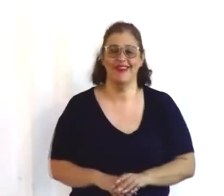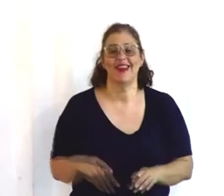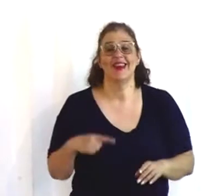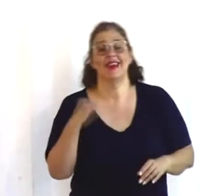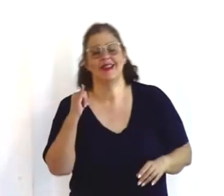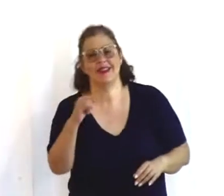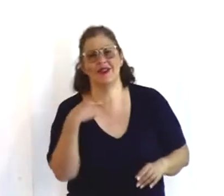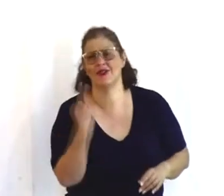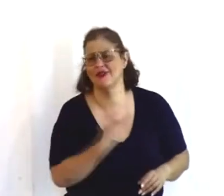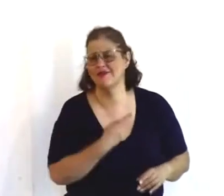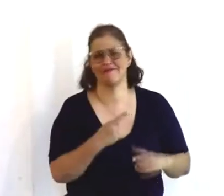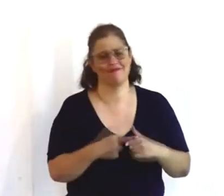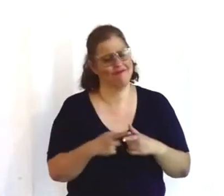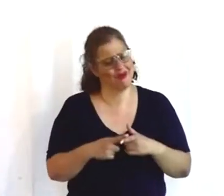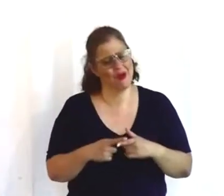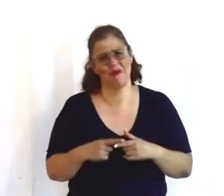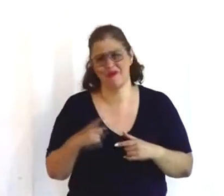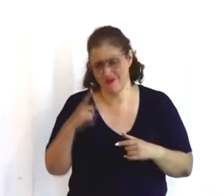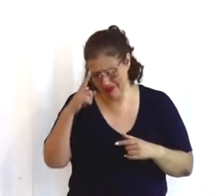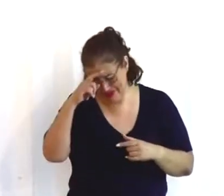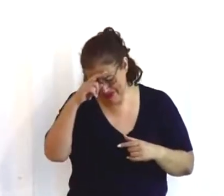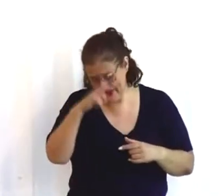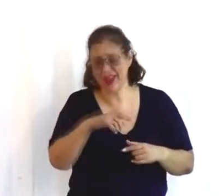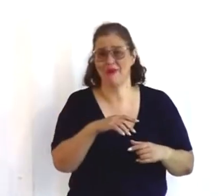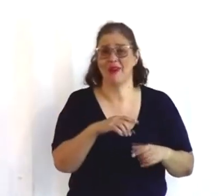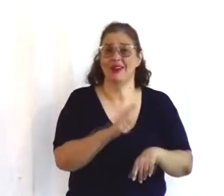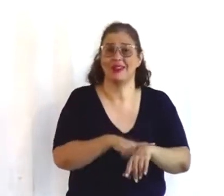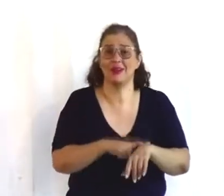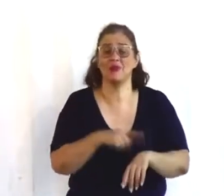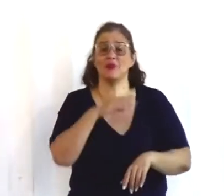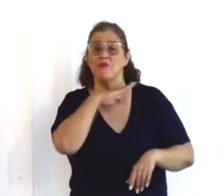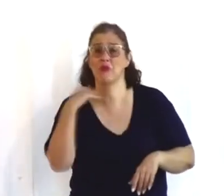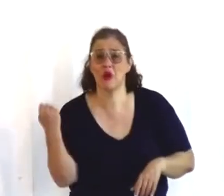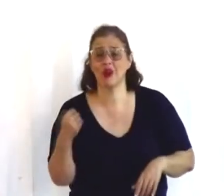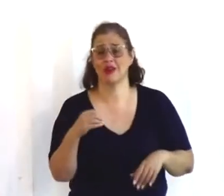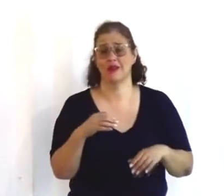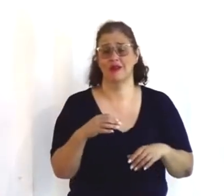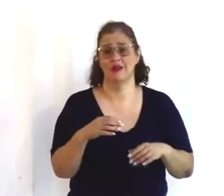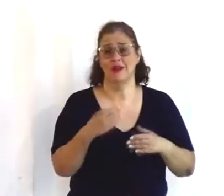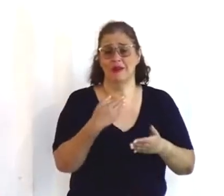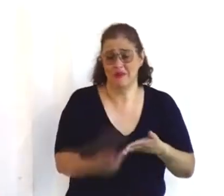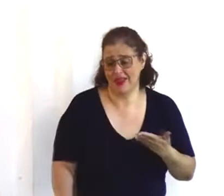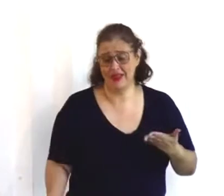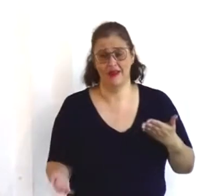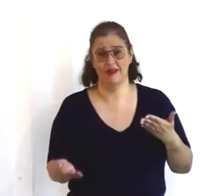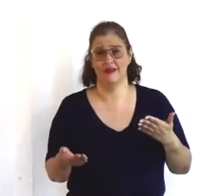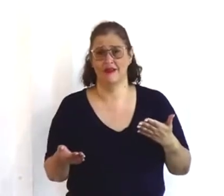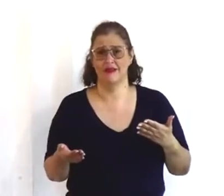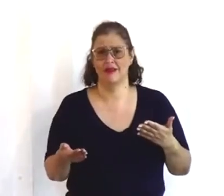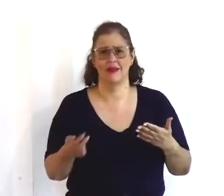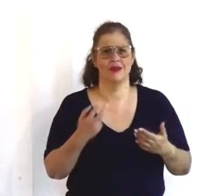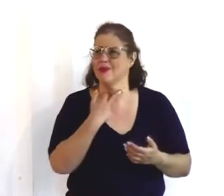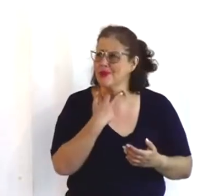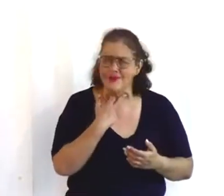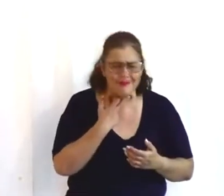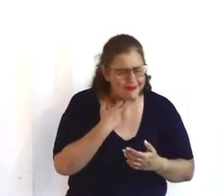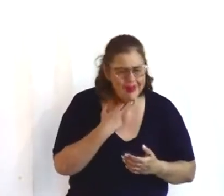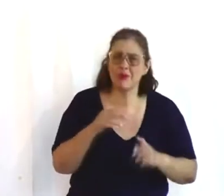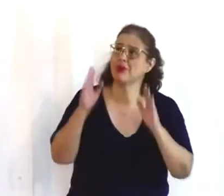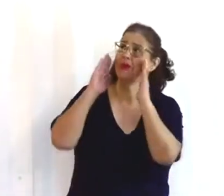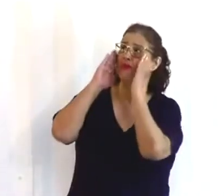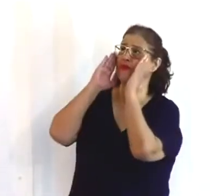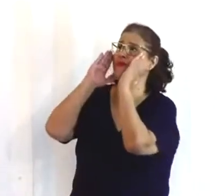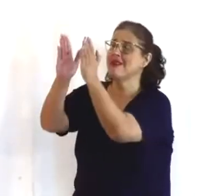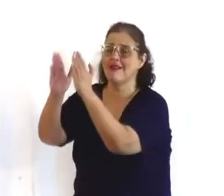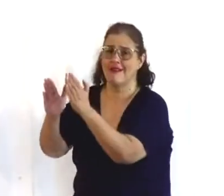estejamos atravessando tempos de morte, de dor, de perdas, nós não podemos perder de vista as promessas